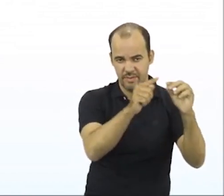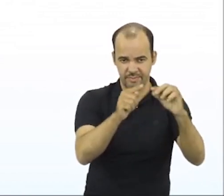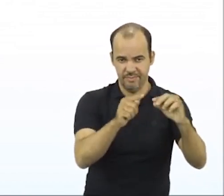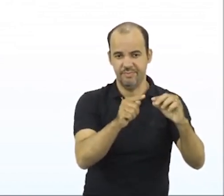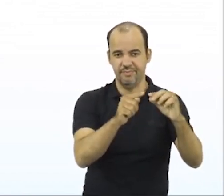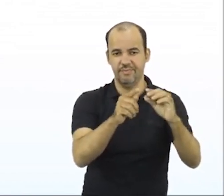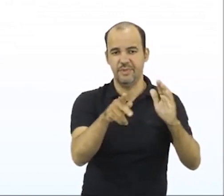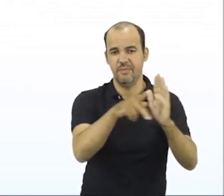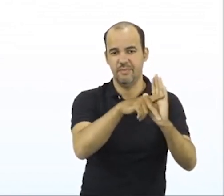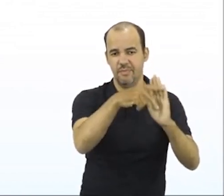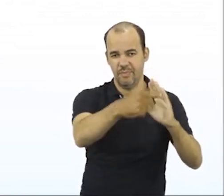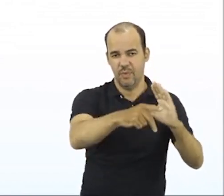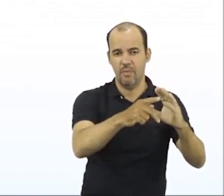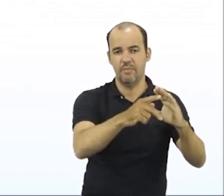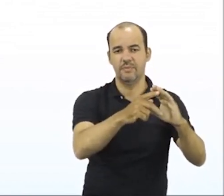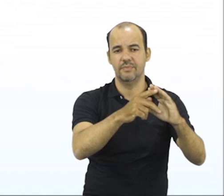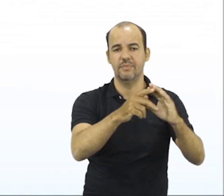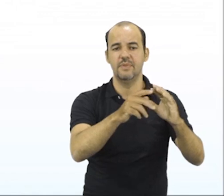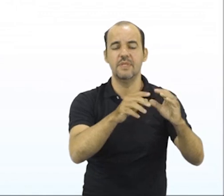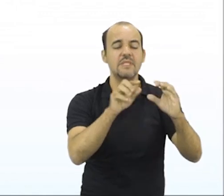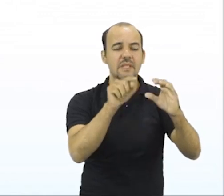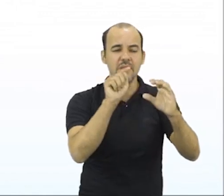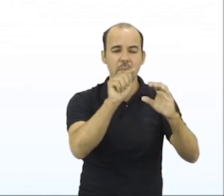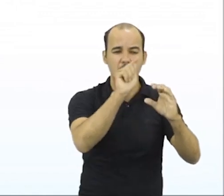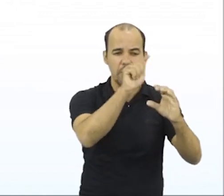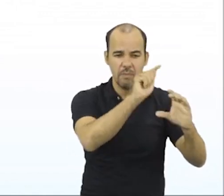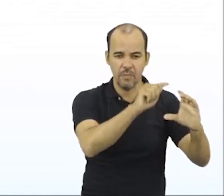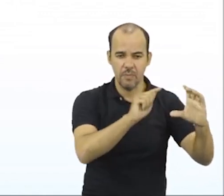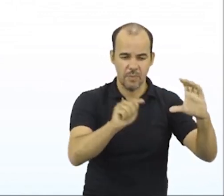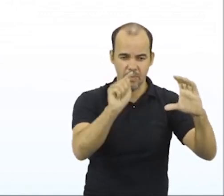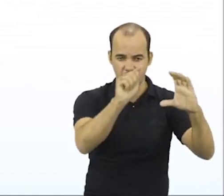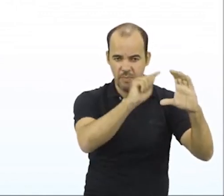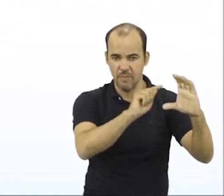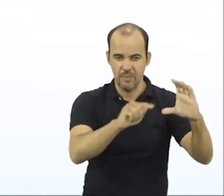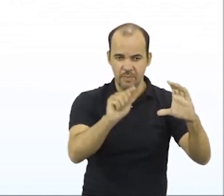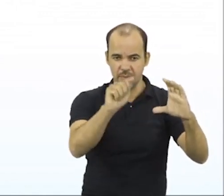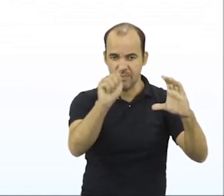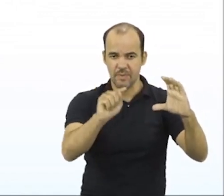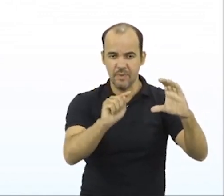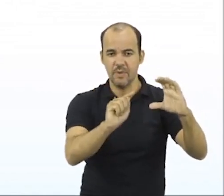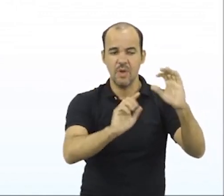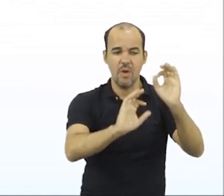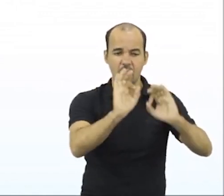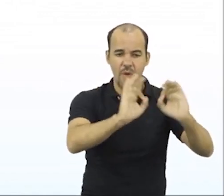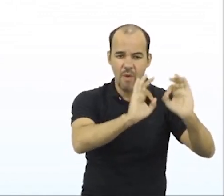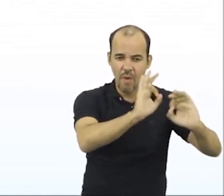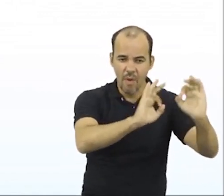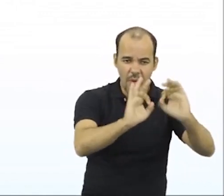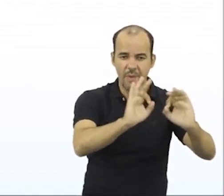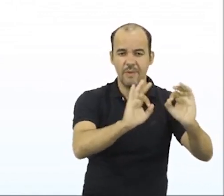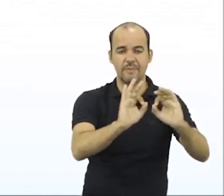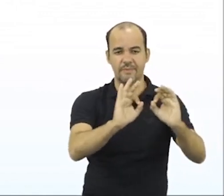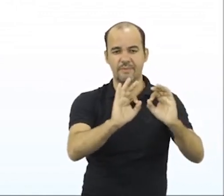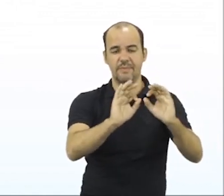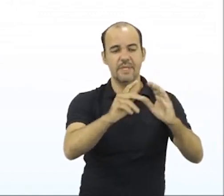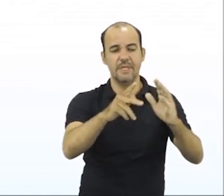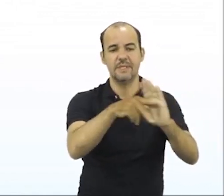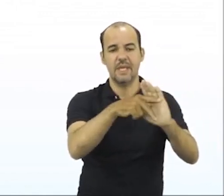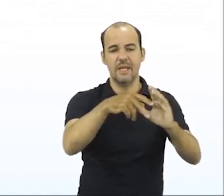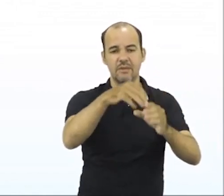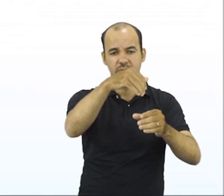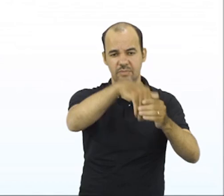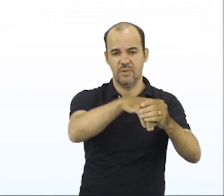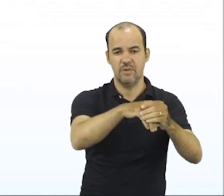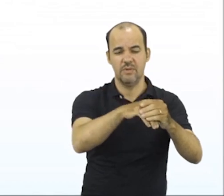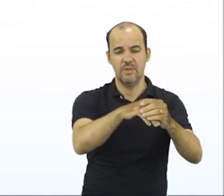ainda vão botar umas bolinhas assim, para mostrar a vocês a única organela que eu encontro no procarionte, que